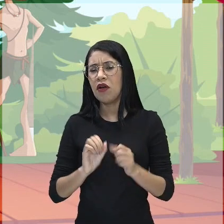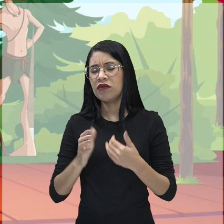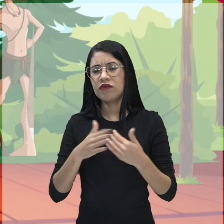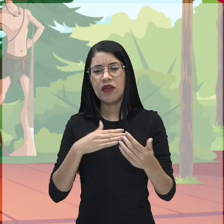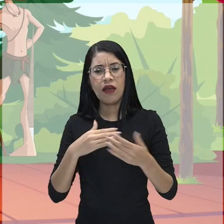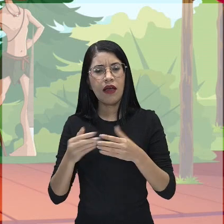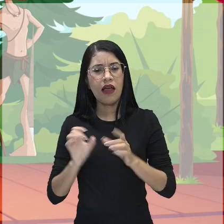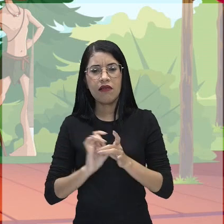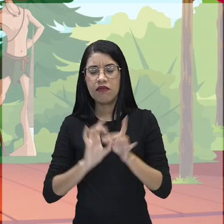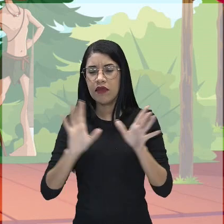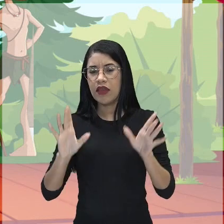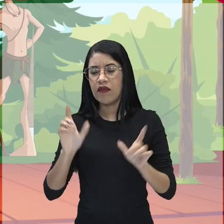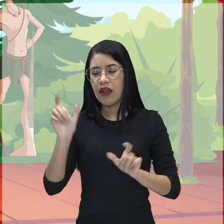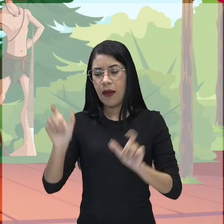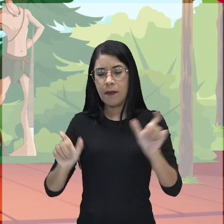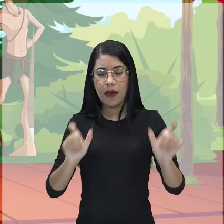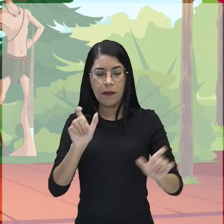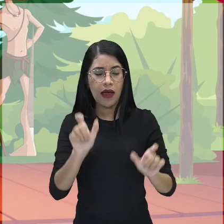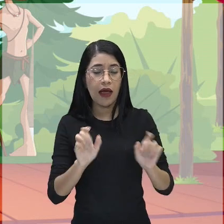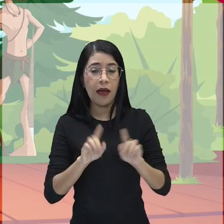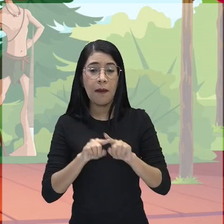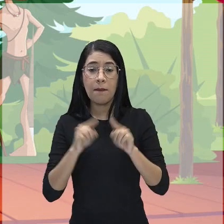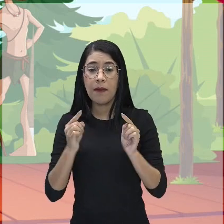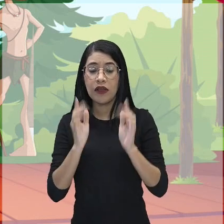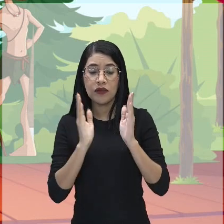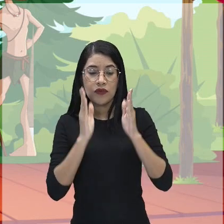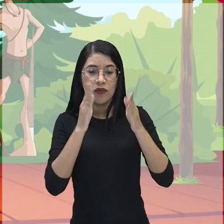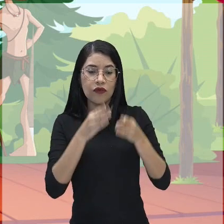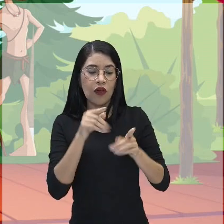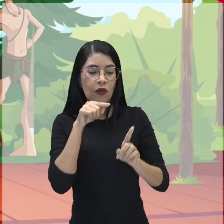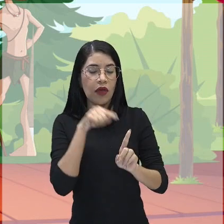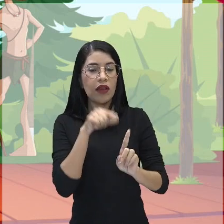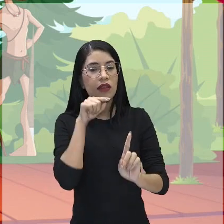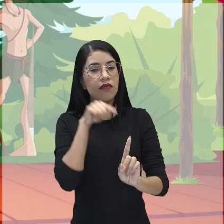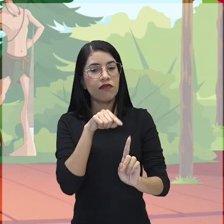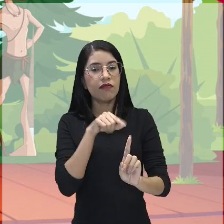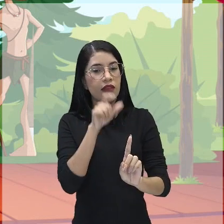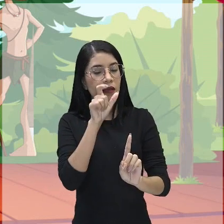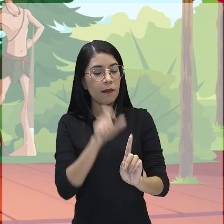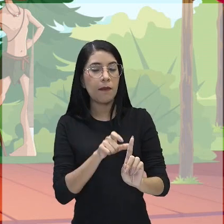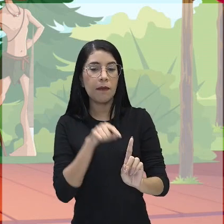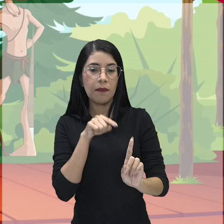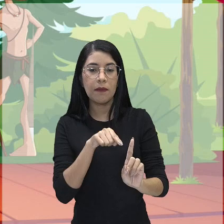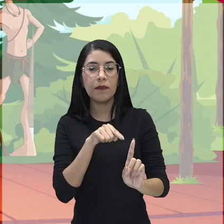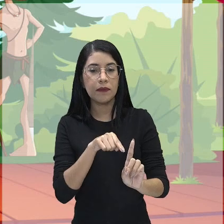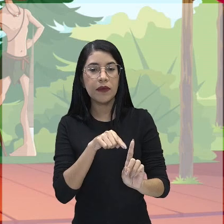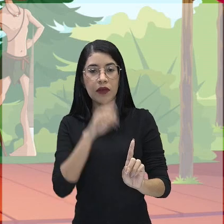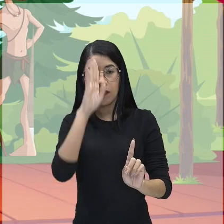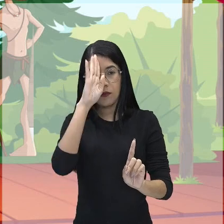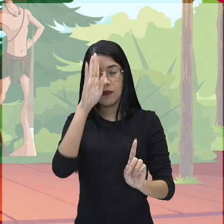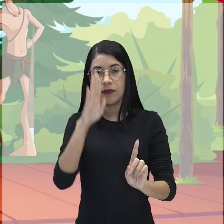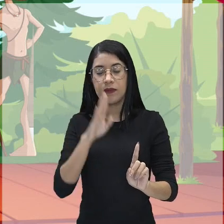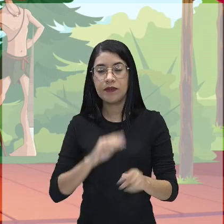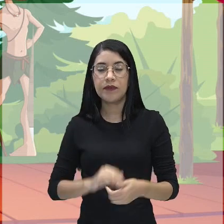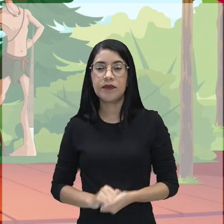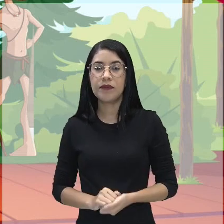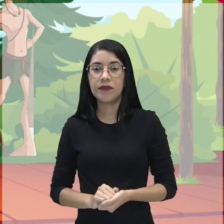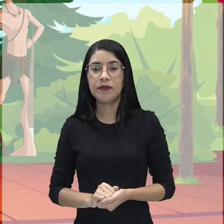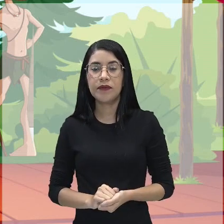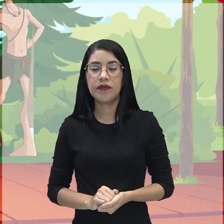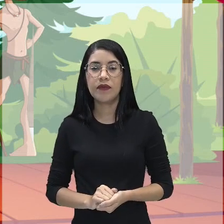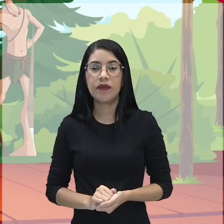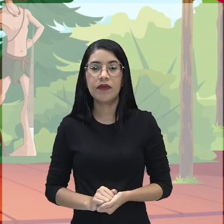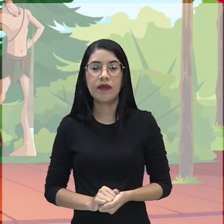N coisas no palco, mas a atenção naquele momento primordial seria para aquele personagem. Não é verdade?